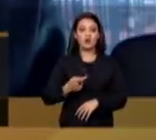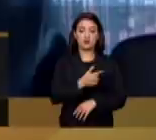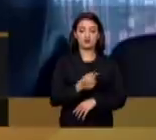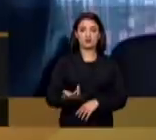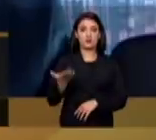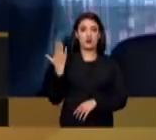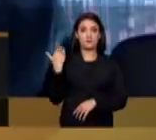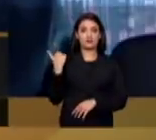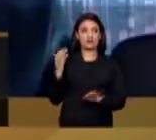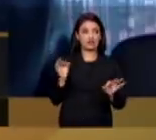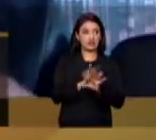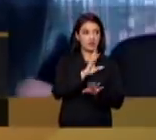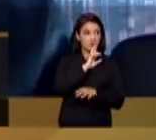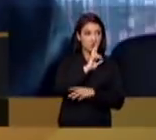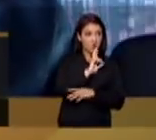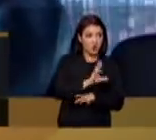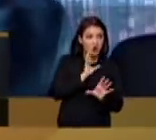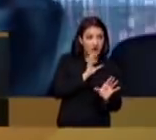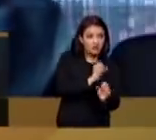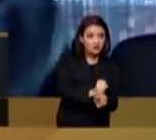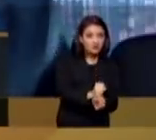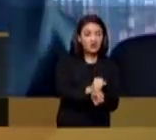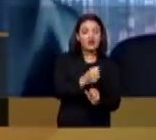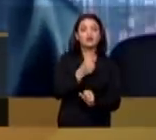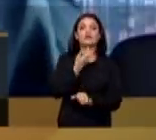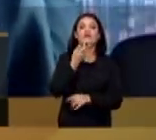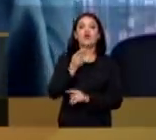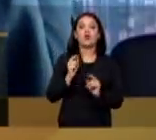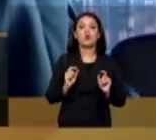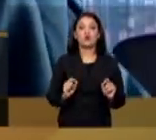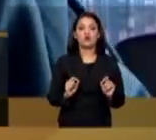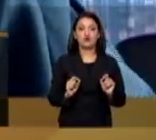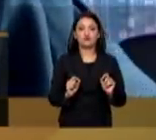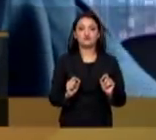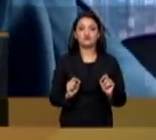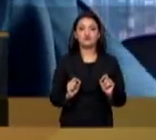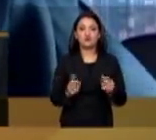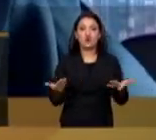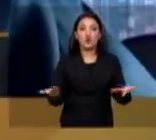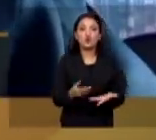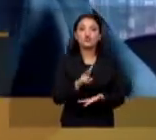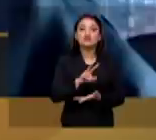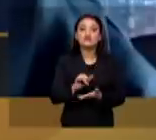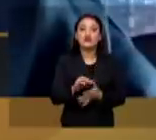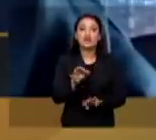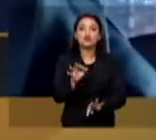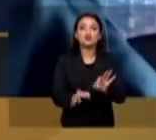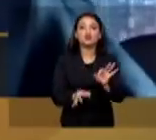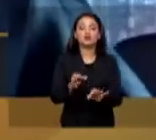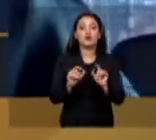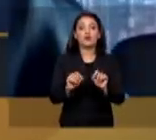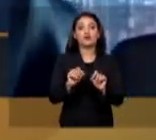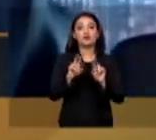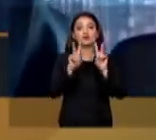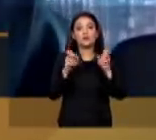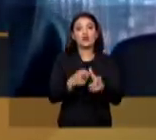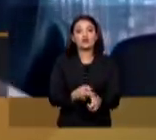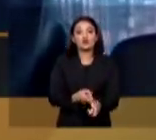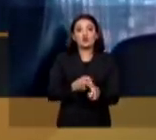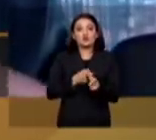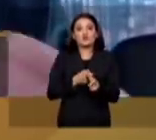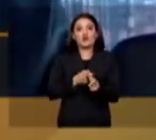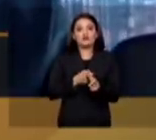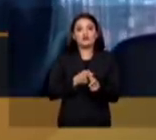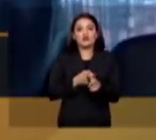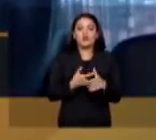o resultado. Vossa Excelência disse que hoje iríamos julgar a suspeição. E eu